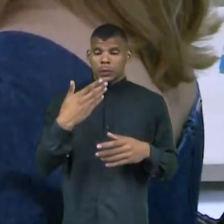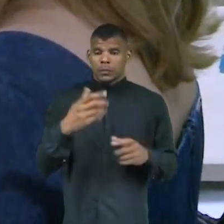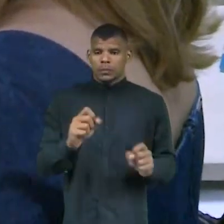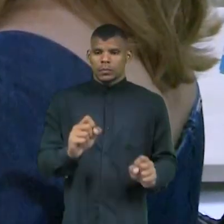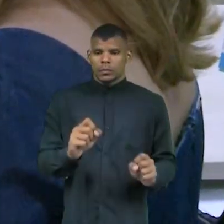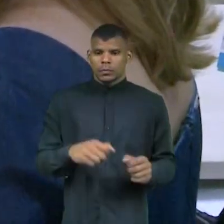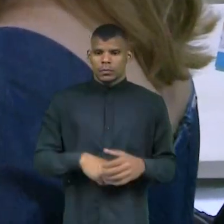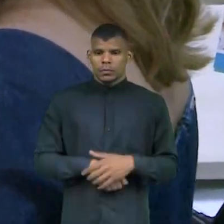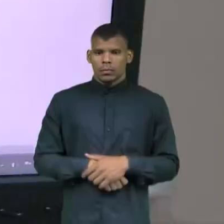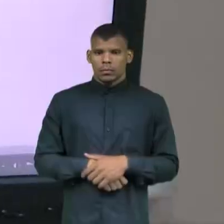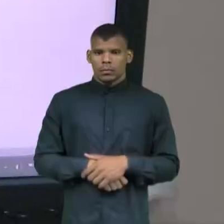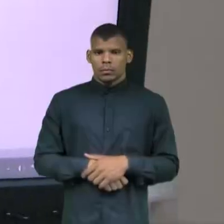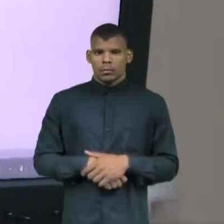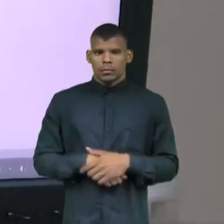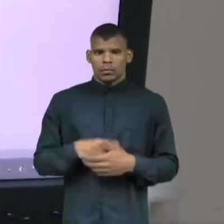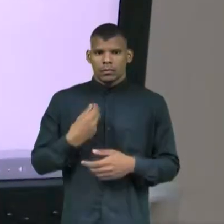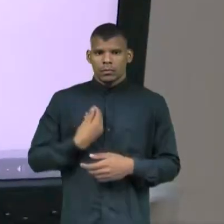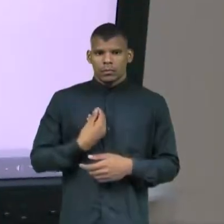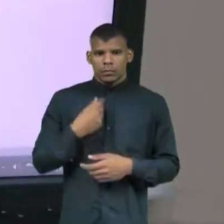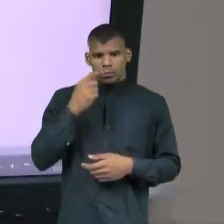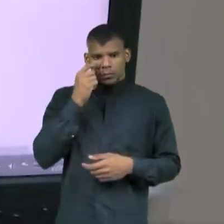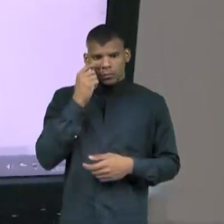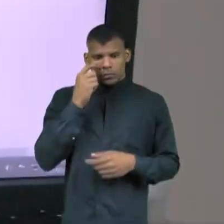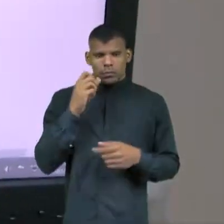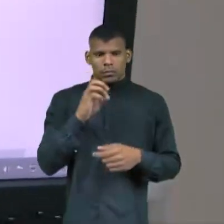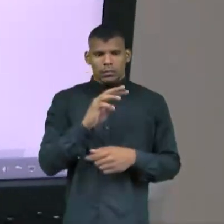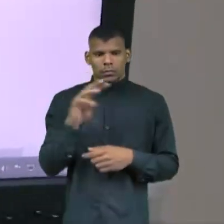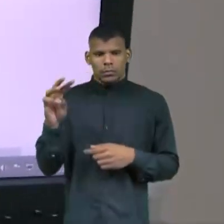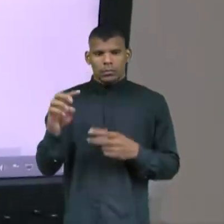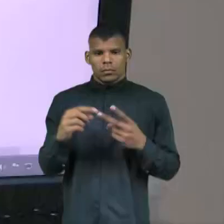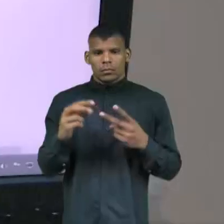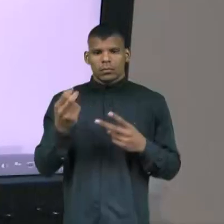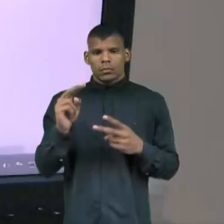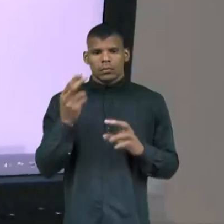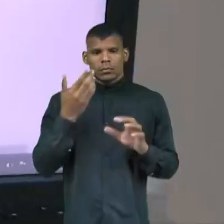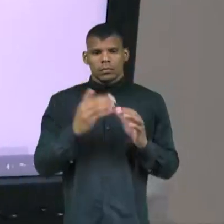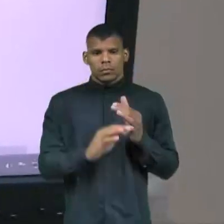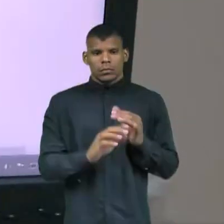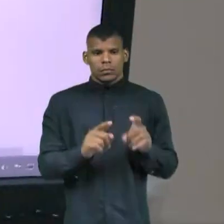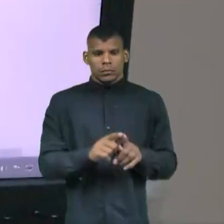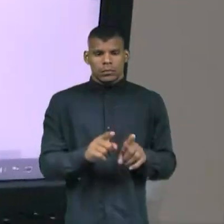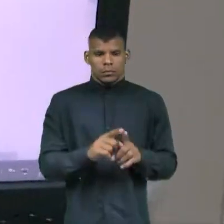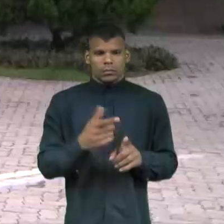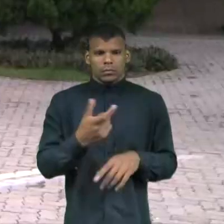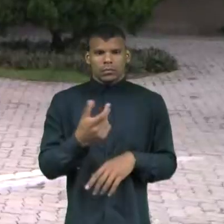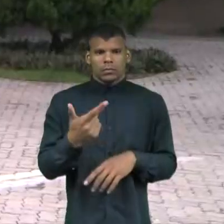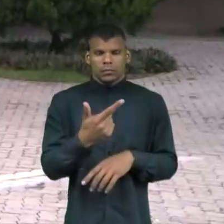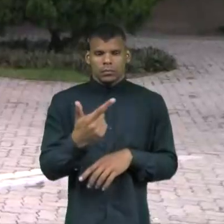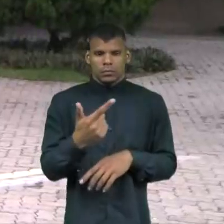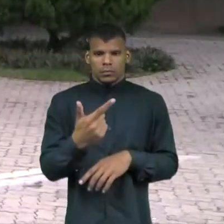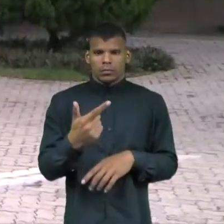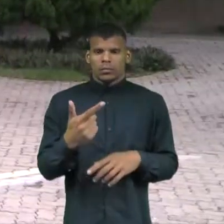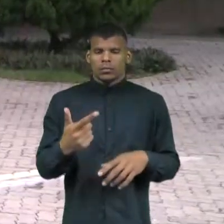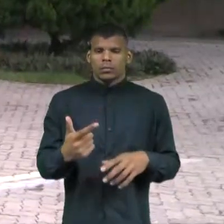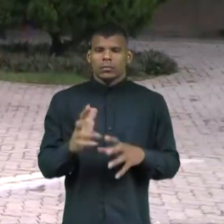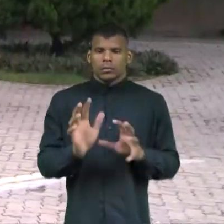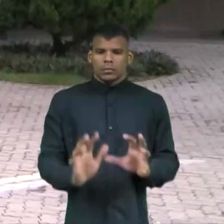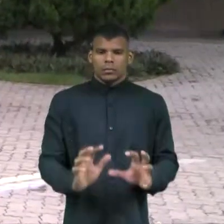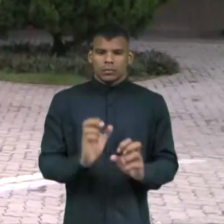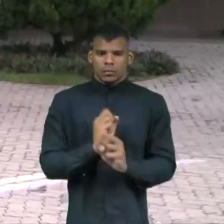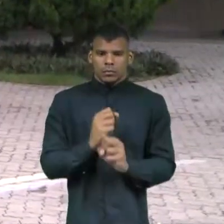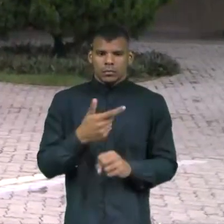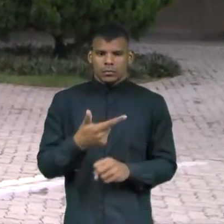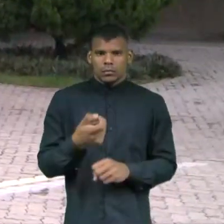de maneira presencial, site, telefone ou e-mail. Somente em 2022 foram recebidas